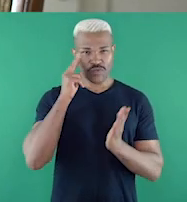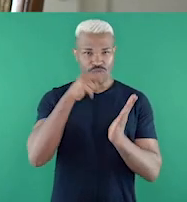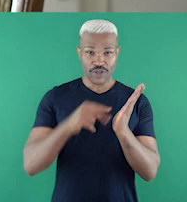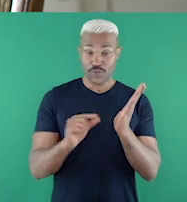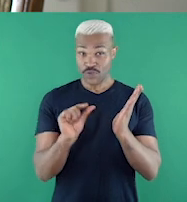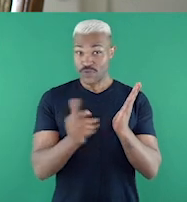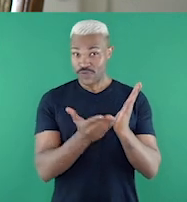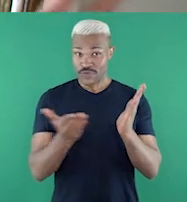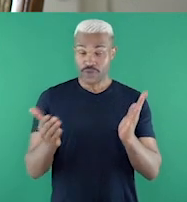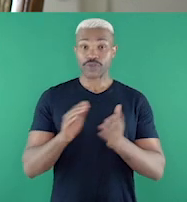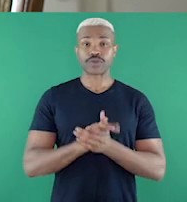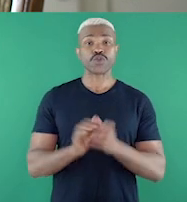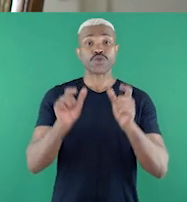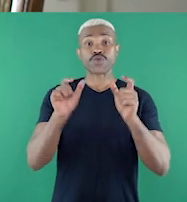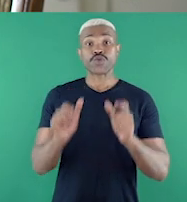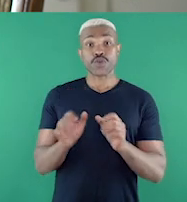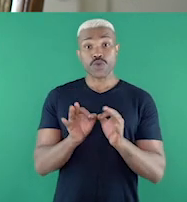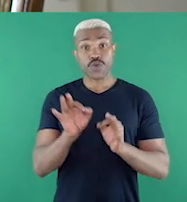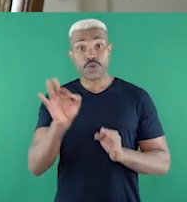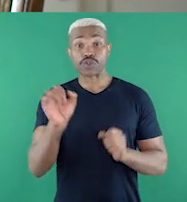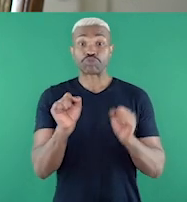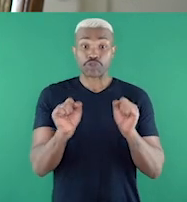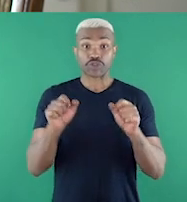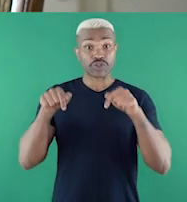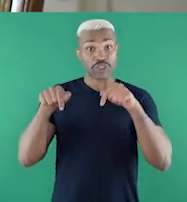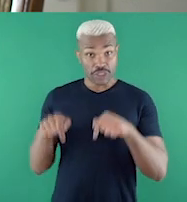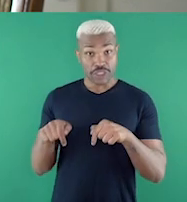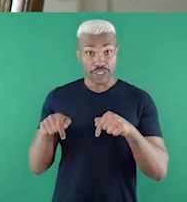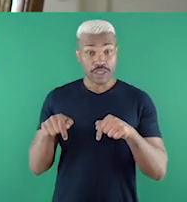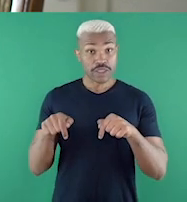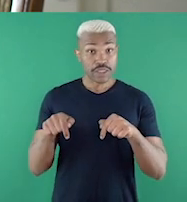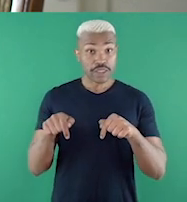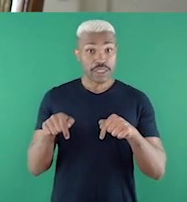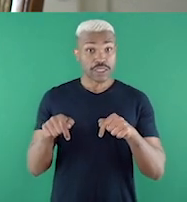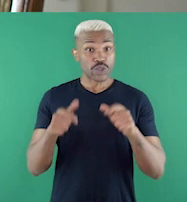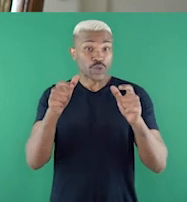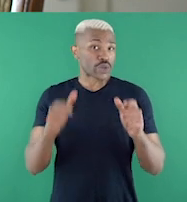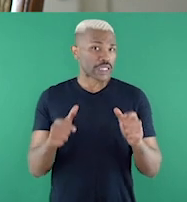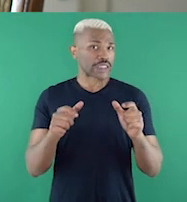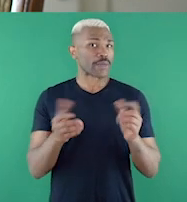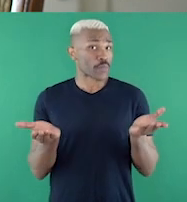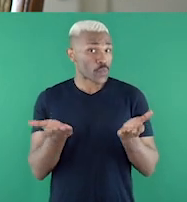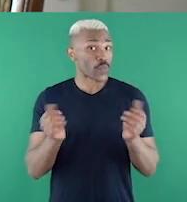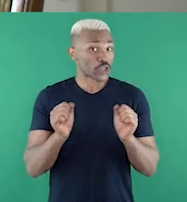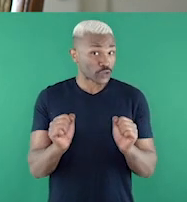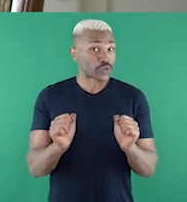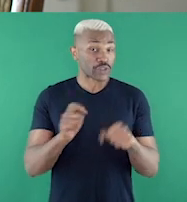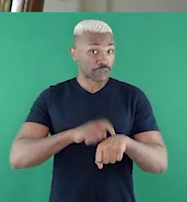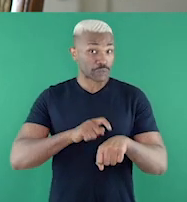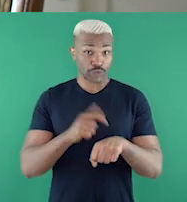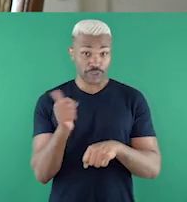para vocês. Num lugar muito distante, que poderia ser aqui, e num tempo tão incerto, que poderia ser agora, existia